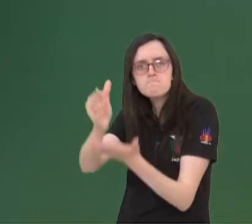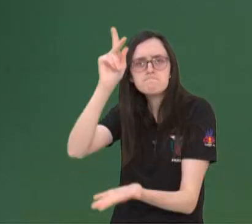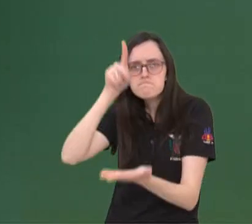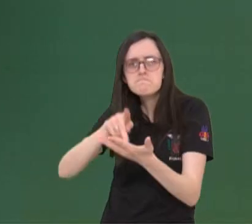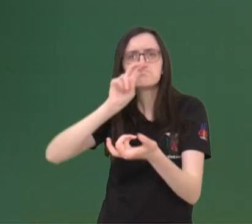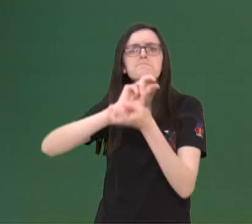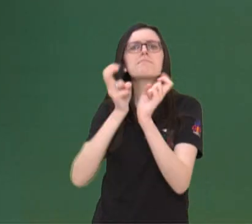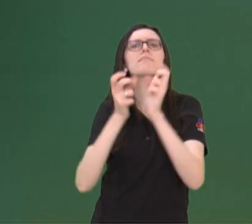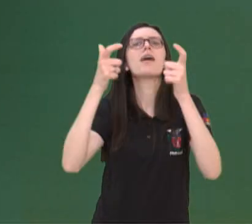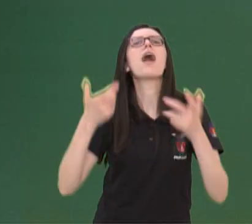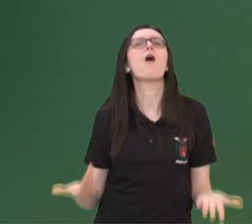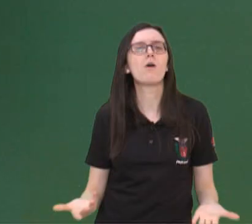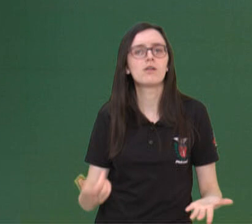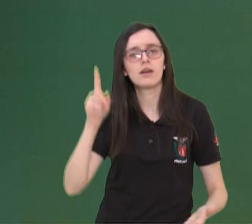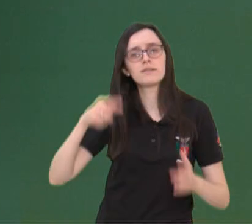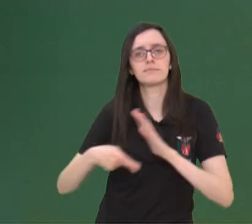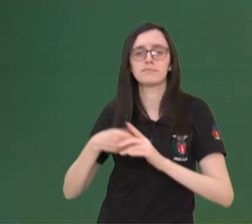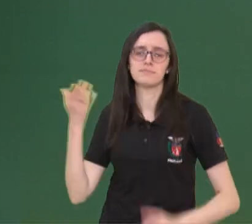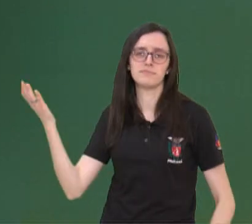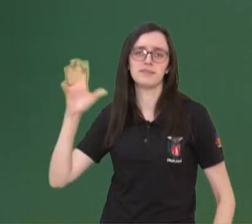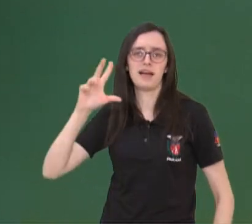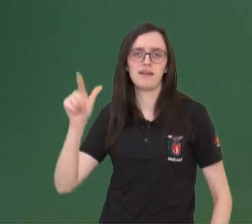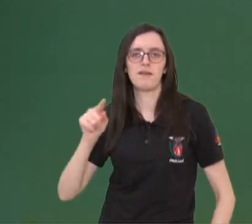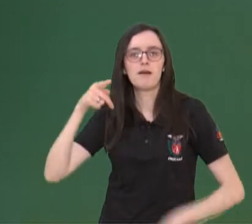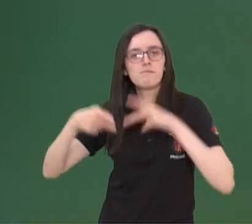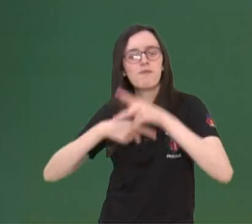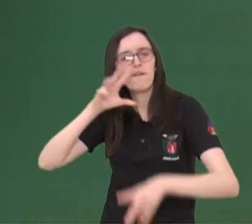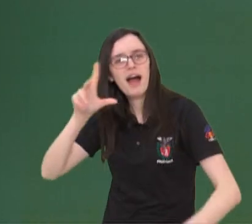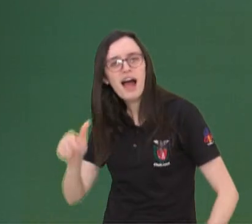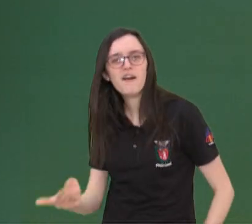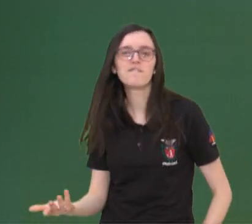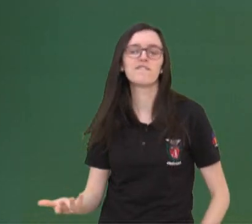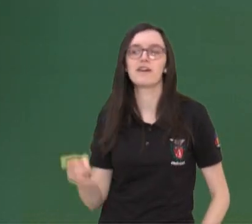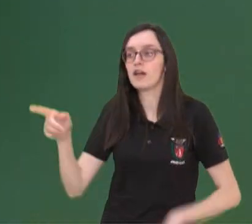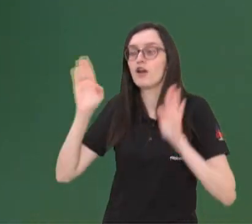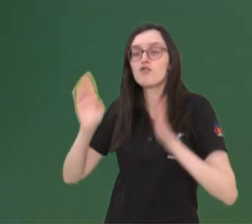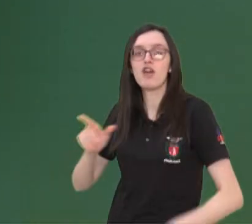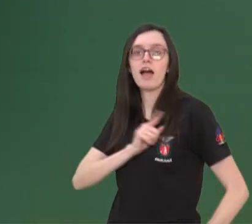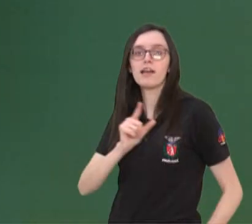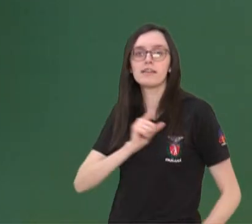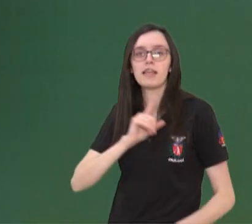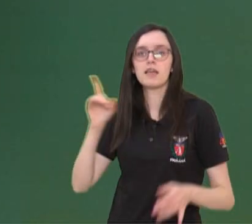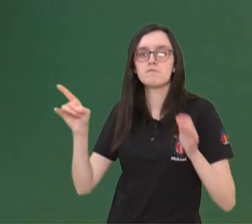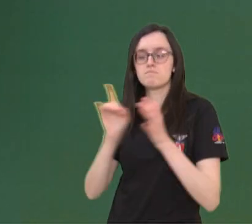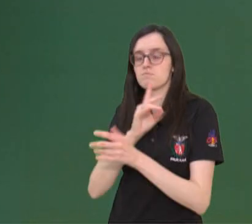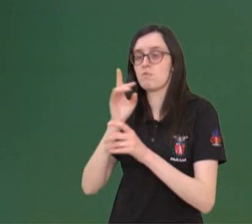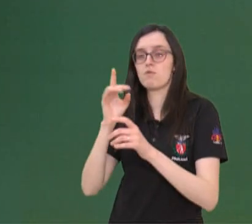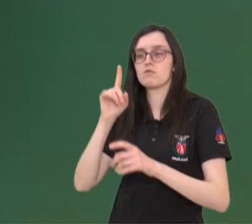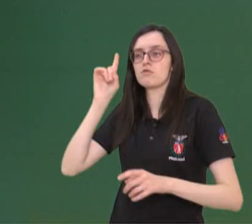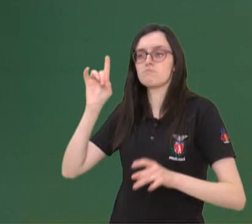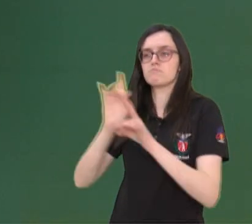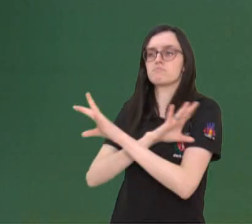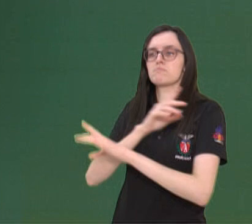da capoeira veio da África, do povo africano, que já tinha toda uma visão